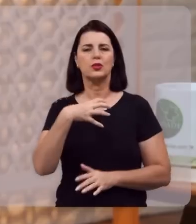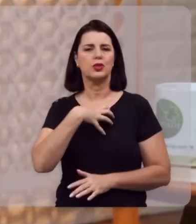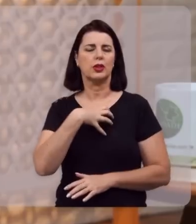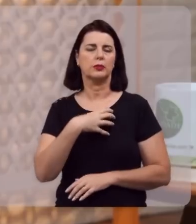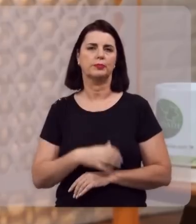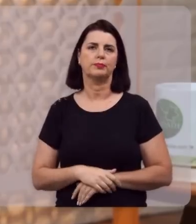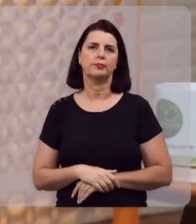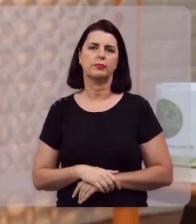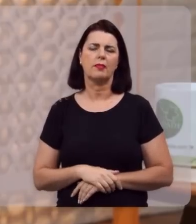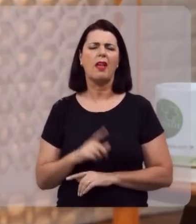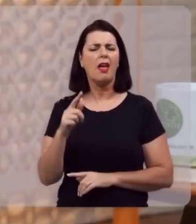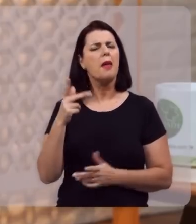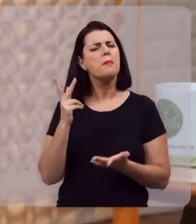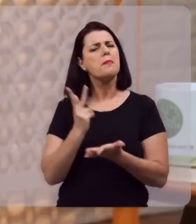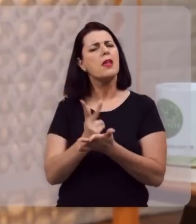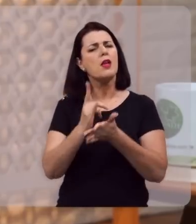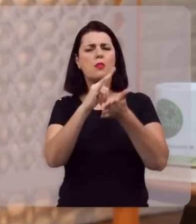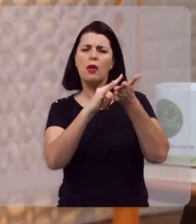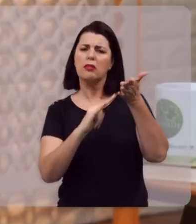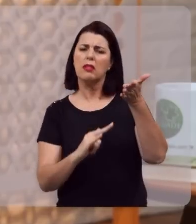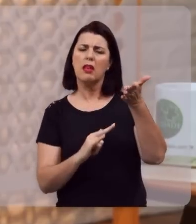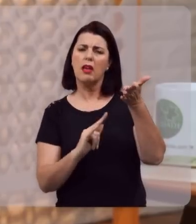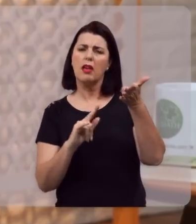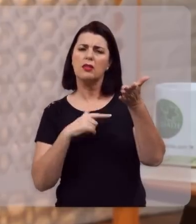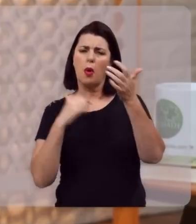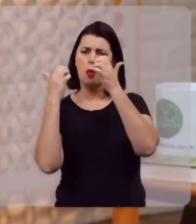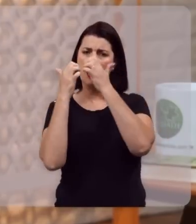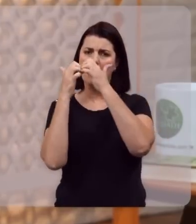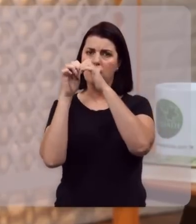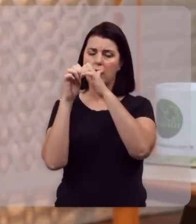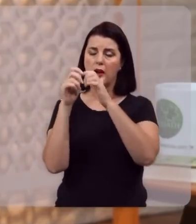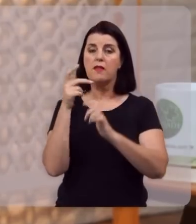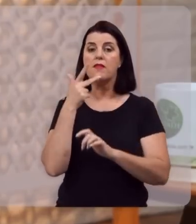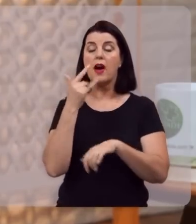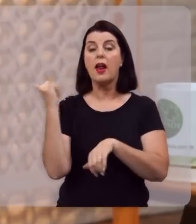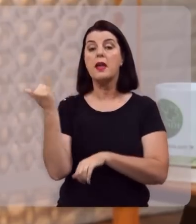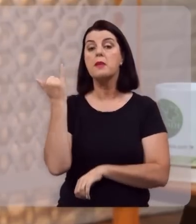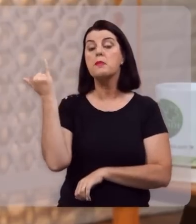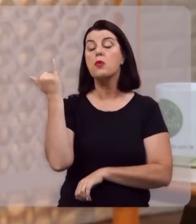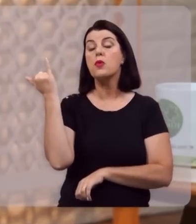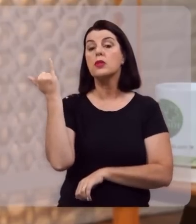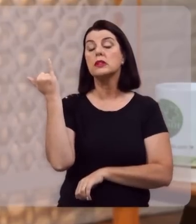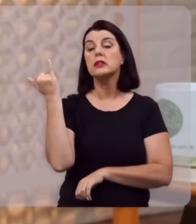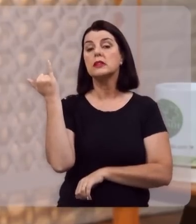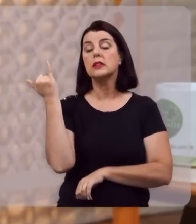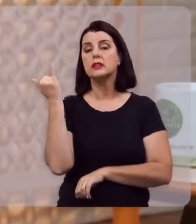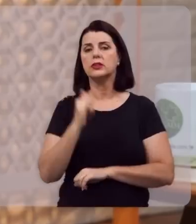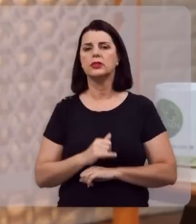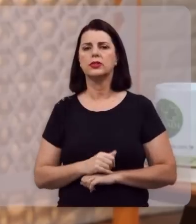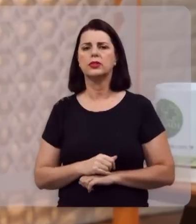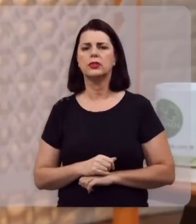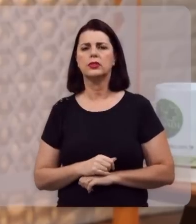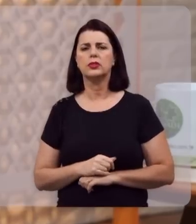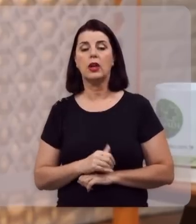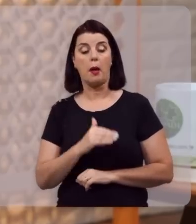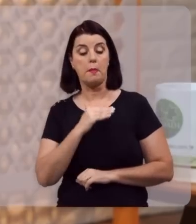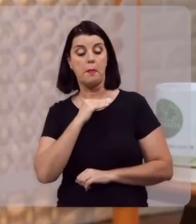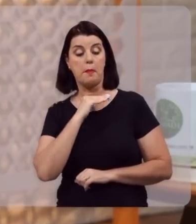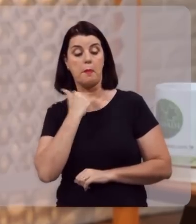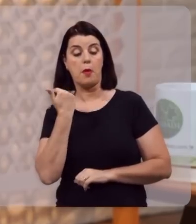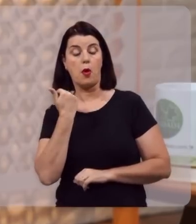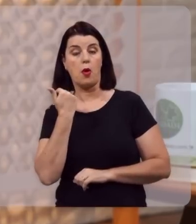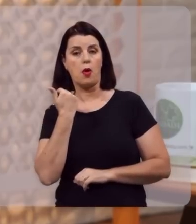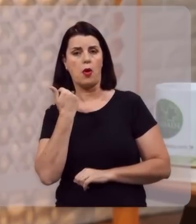condição. E nesse mesmo texto, que é o texto da nossa reflexão, ele vai falar da importância da